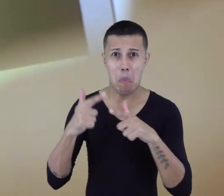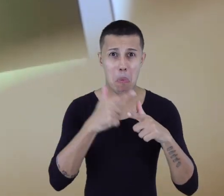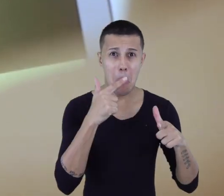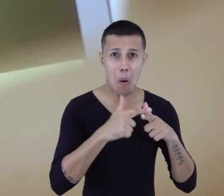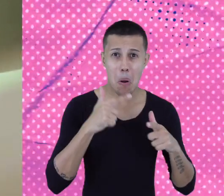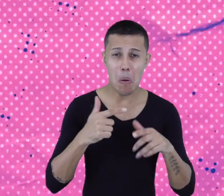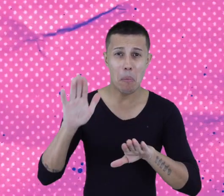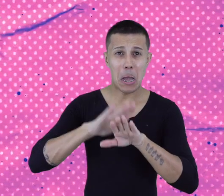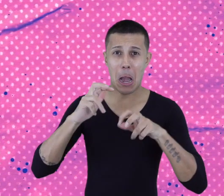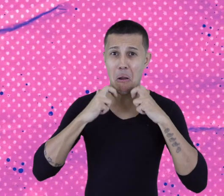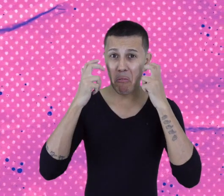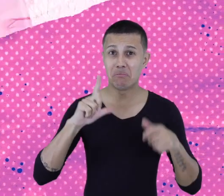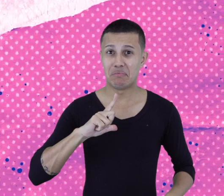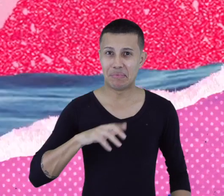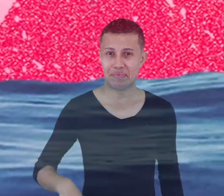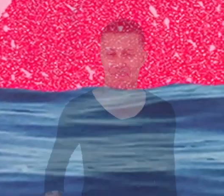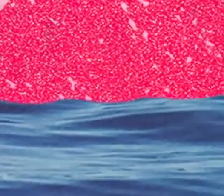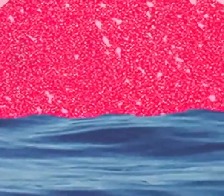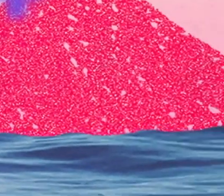de tabu, de vergonha.